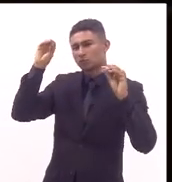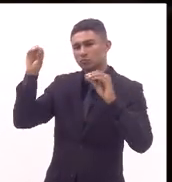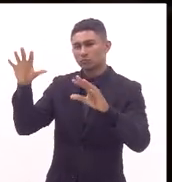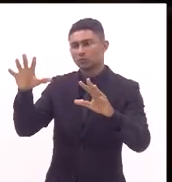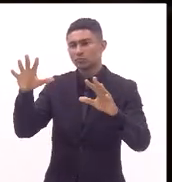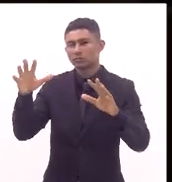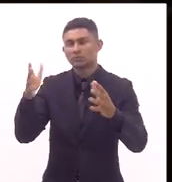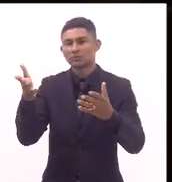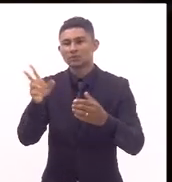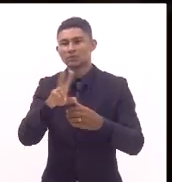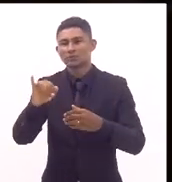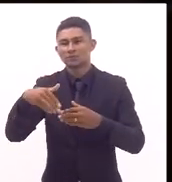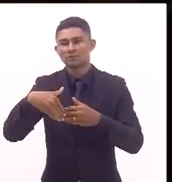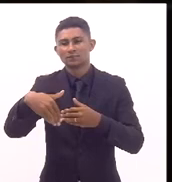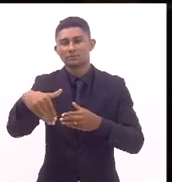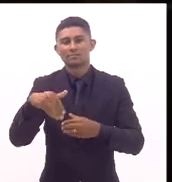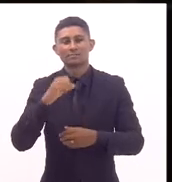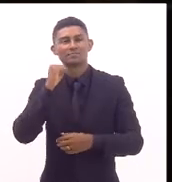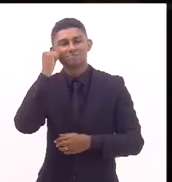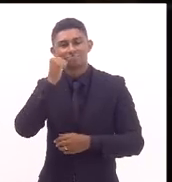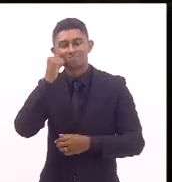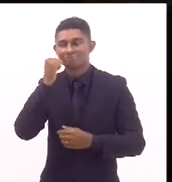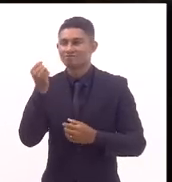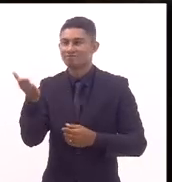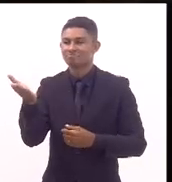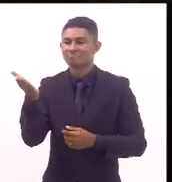logo logo será o nosso Senador